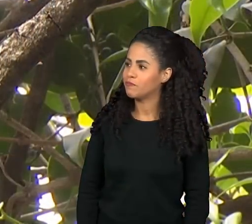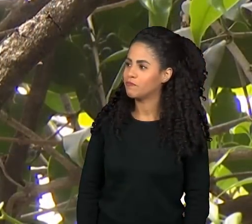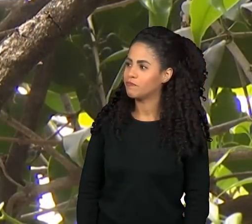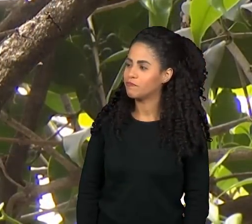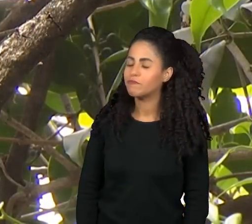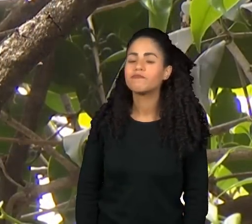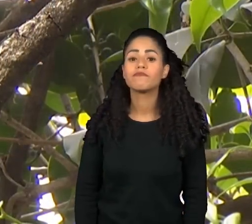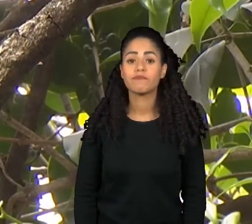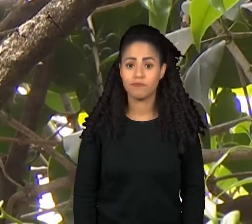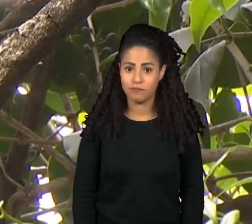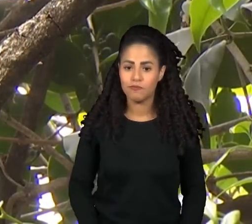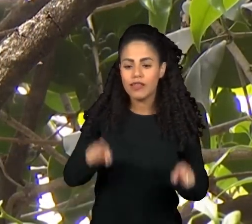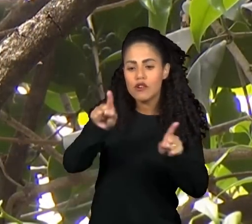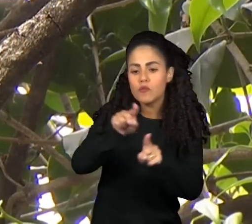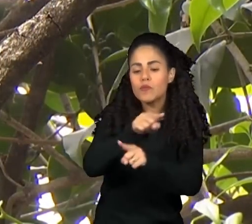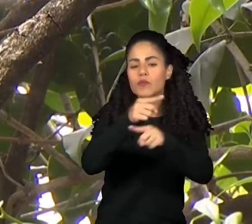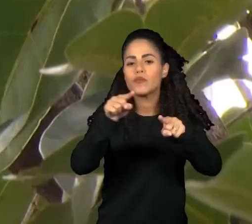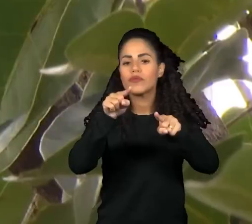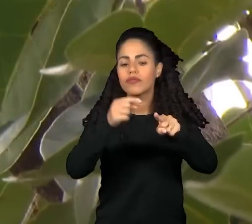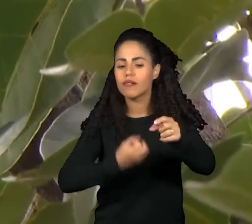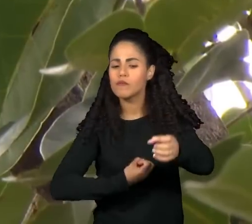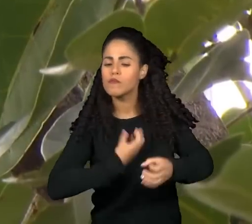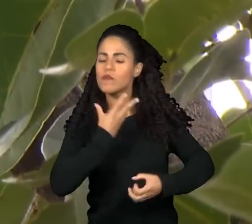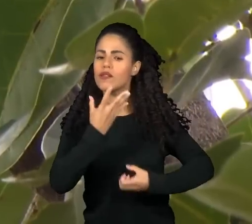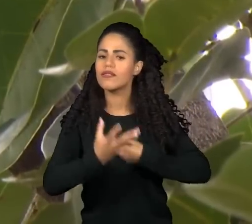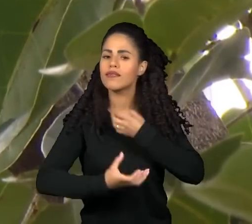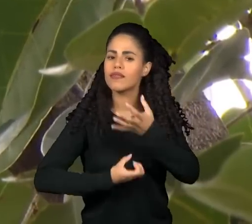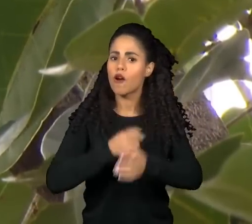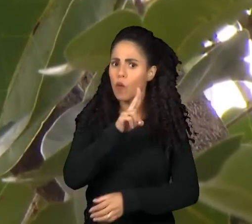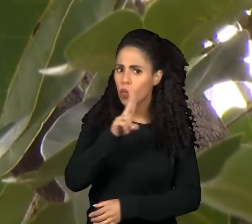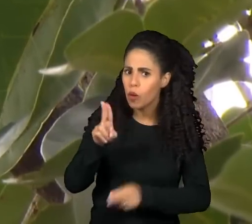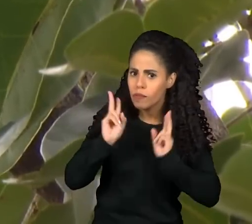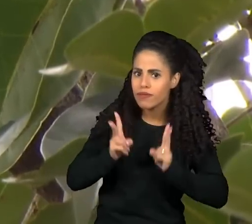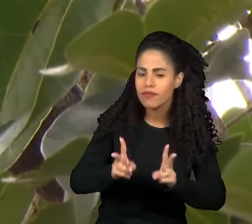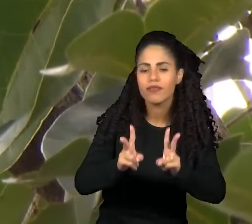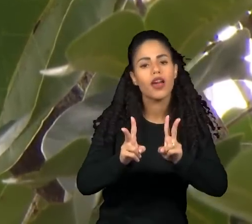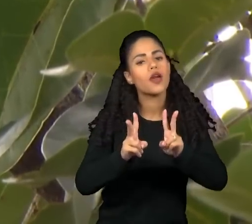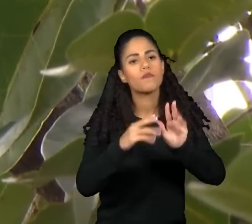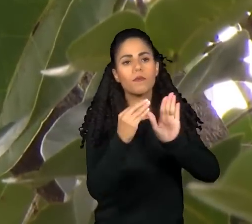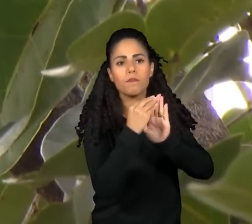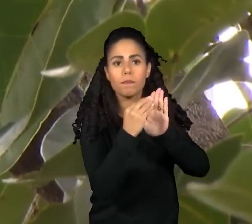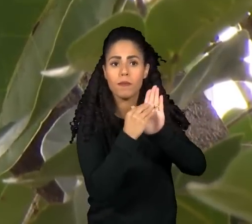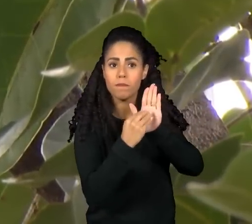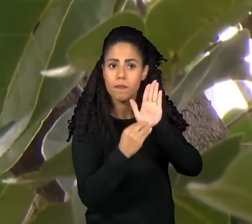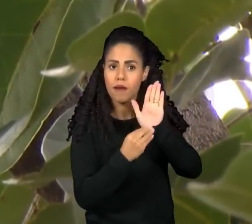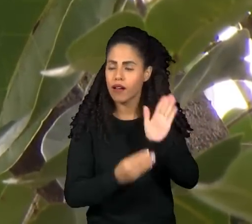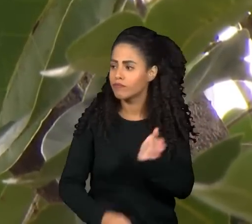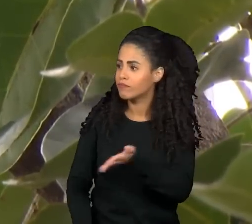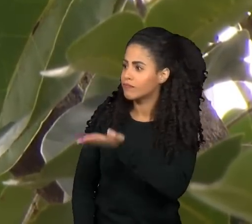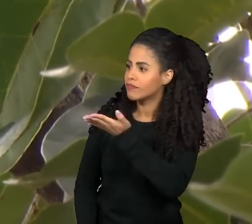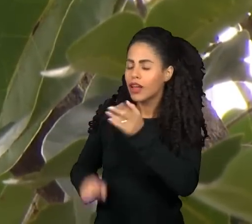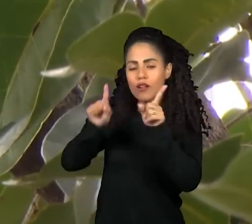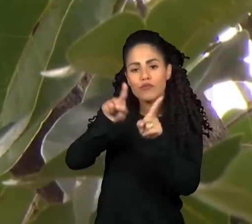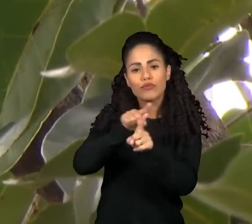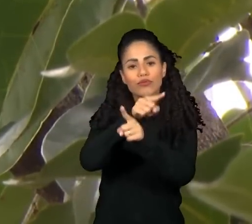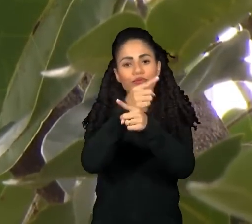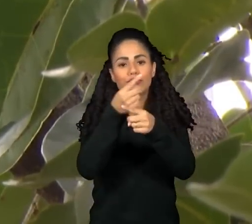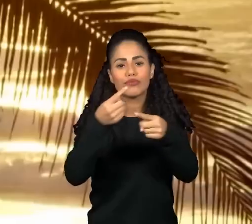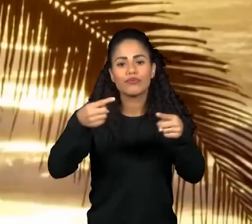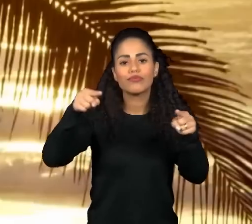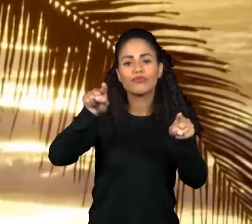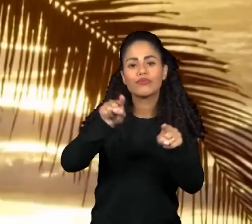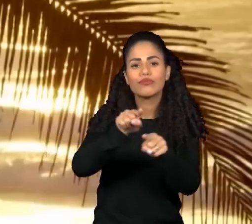Ele é tema de música, poesia. Está no primeiro verso do poema de Gonçalves Dias, Canção do Exílio.